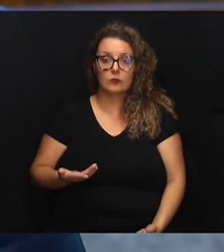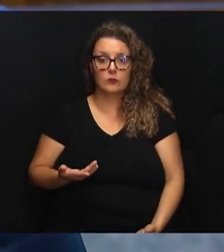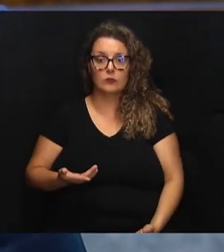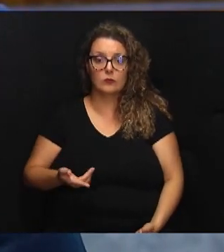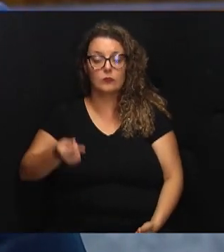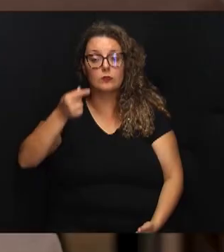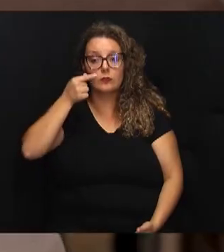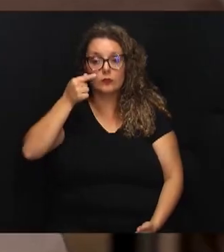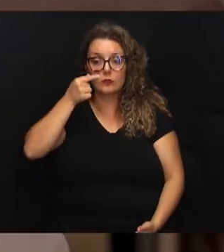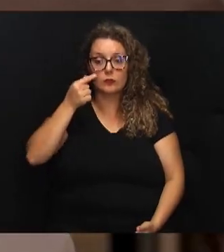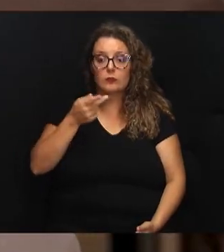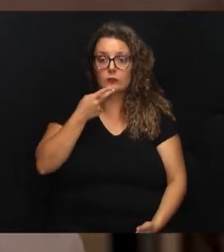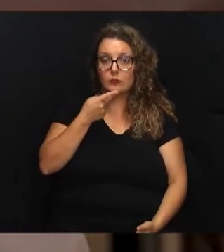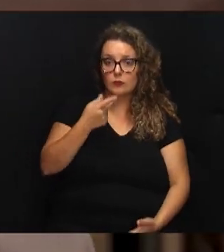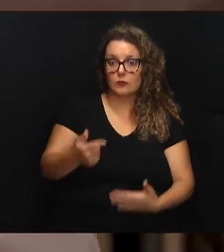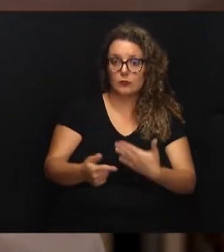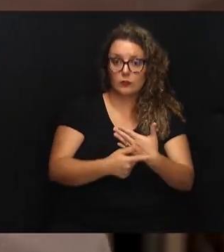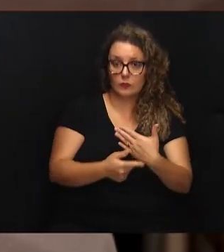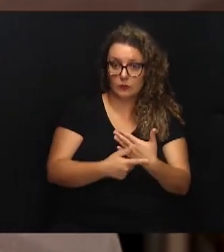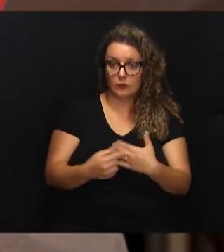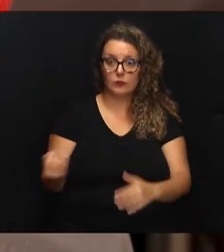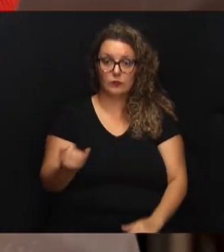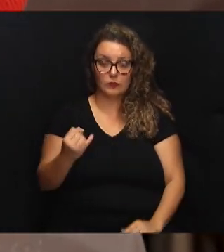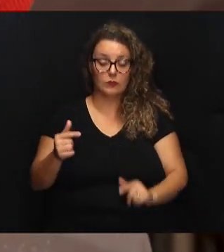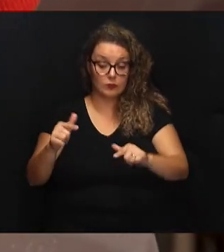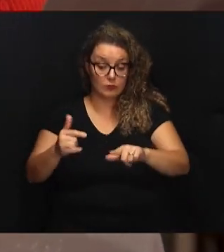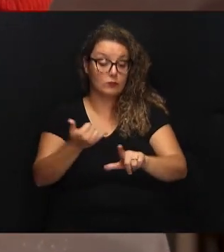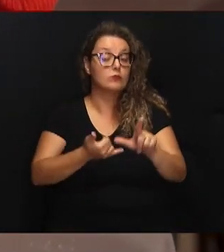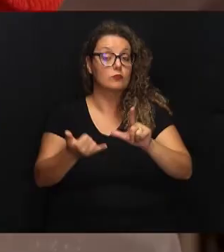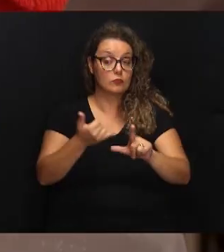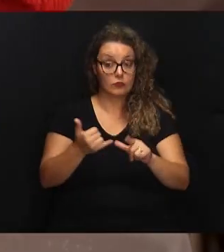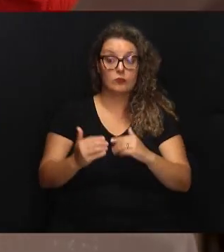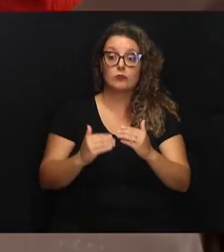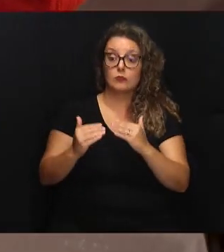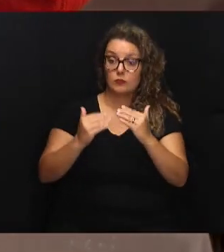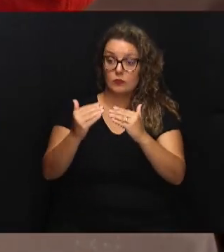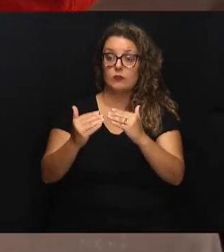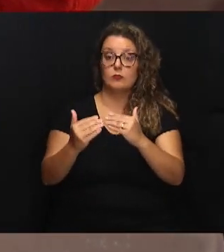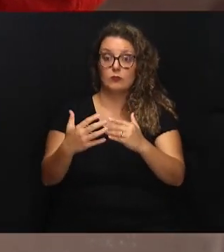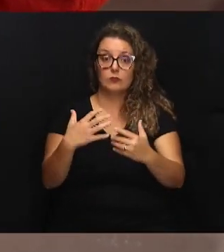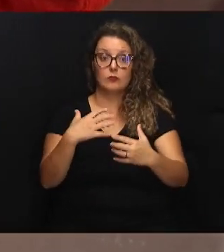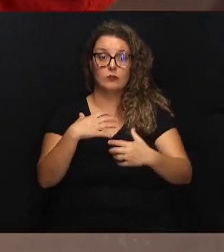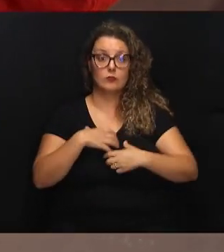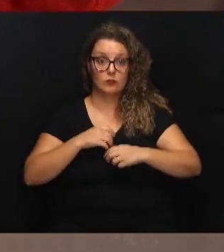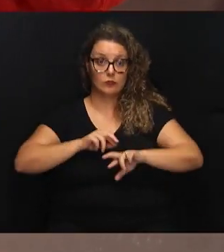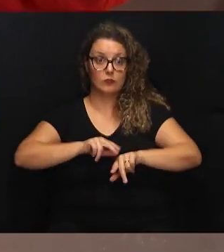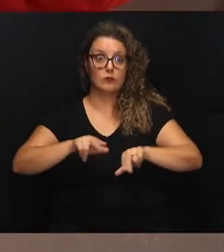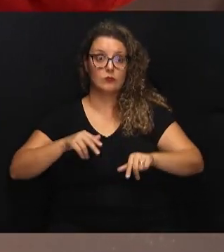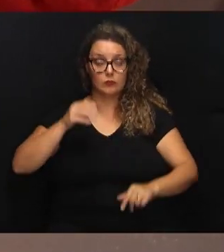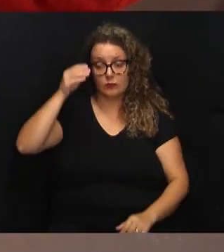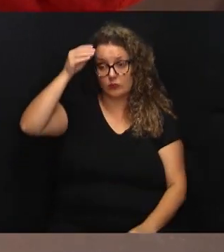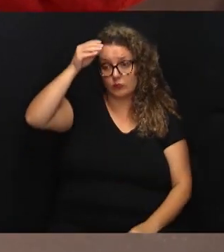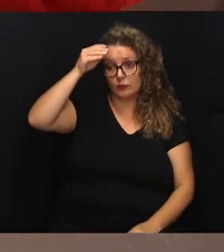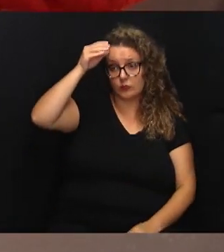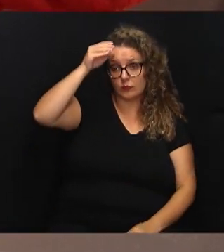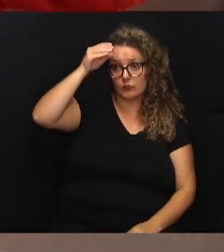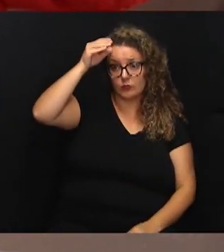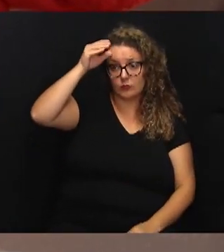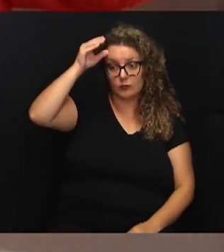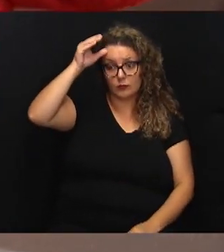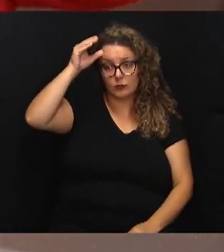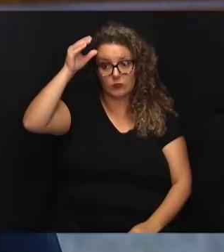papel fundamental dos espaços lúdicos no crescimento emocional, cognitivo e social